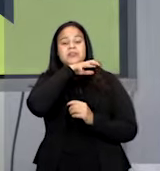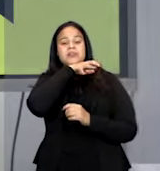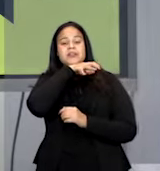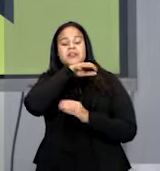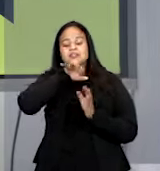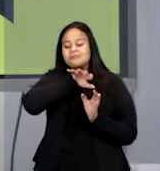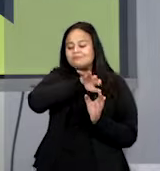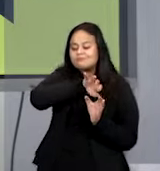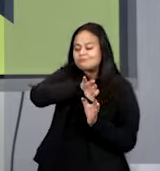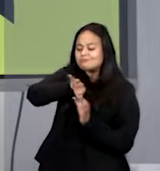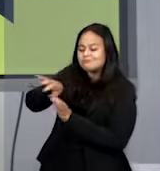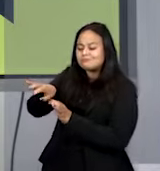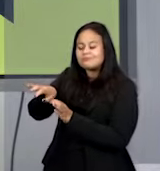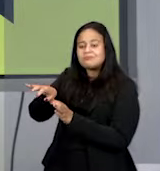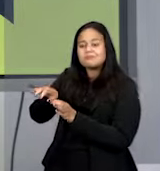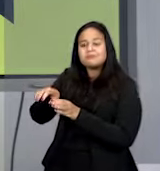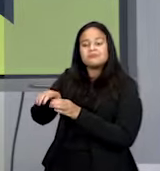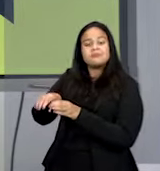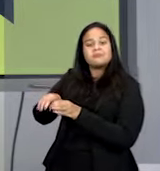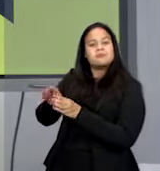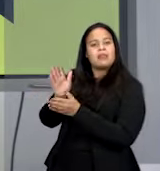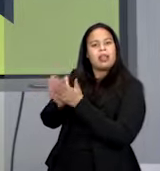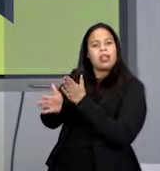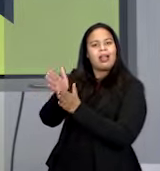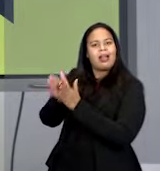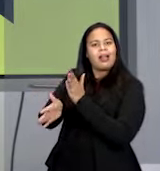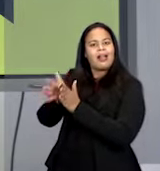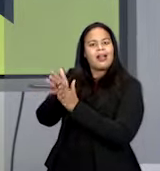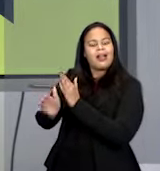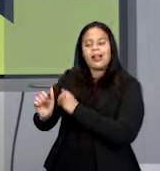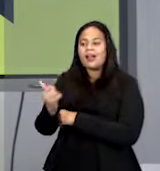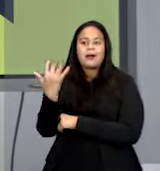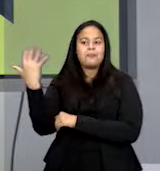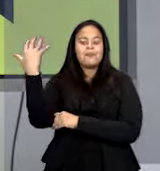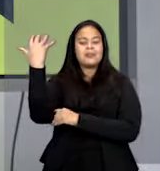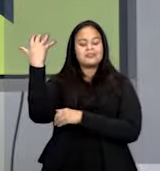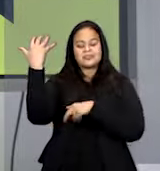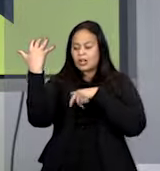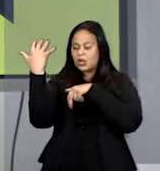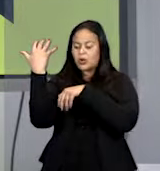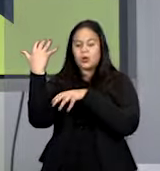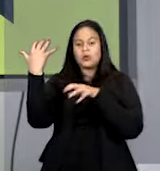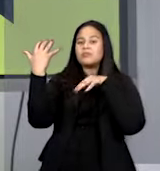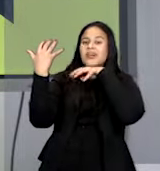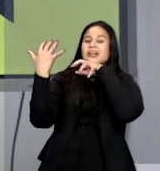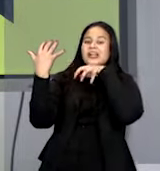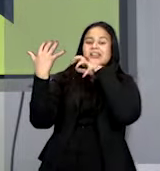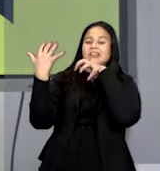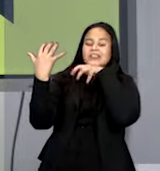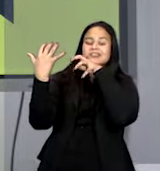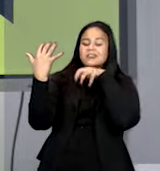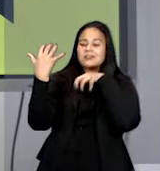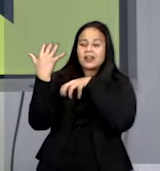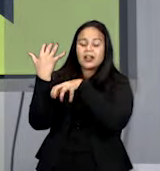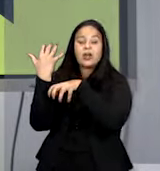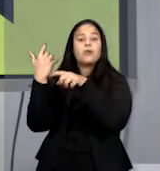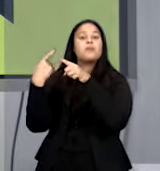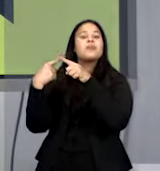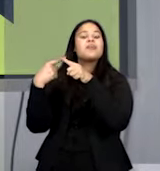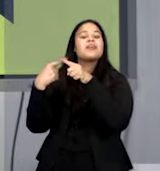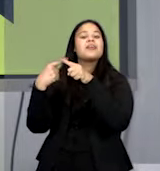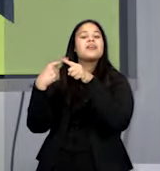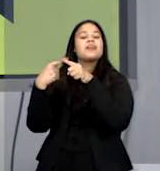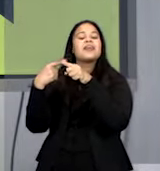se afastar, teve que recuar para o que sobrou de mata, mas acabou virando um problema para os moradores porque